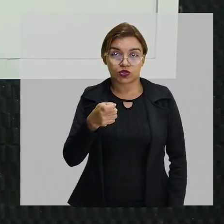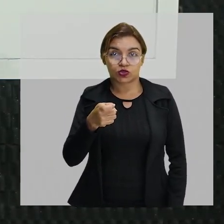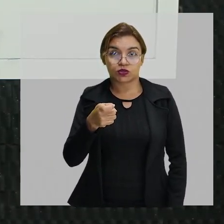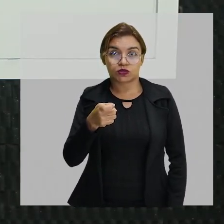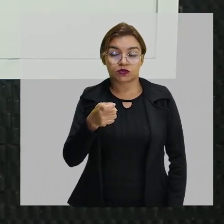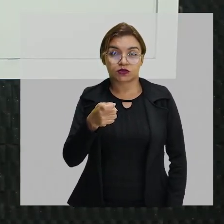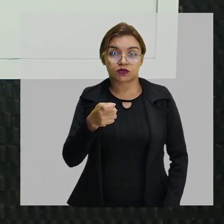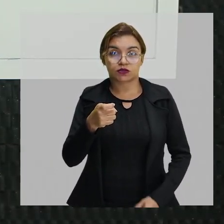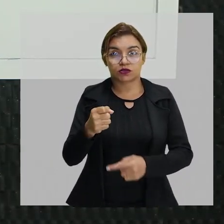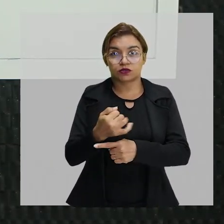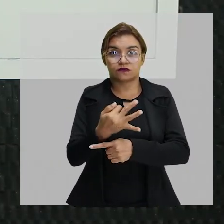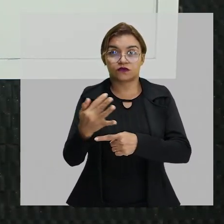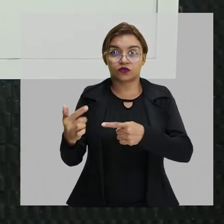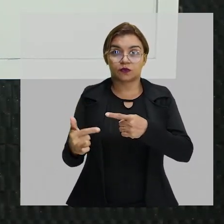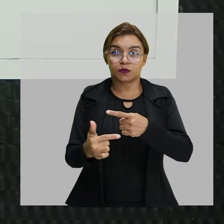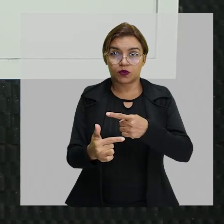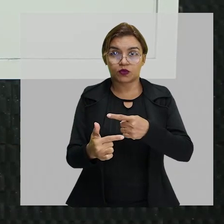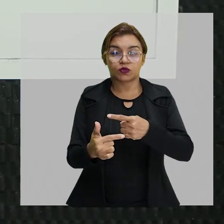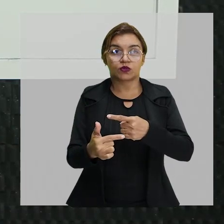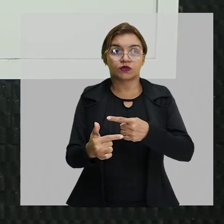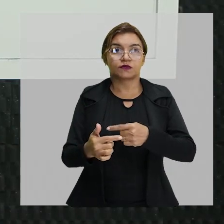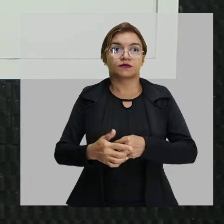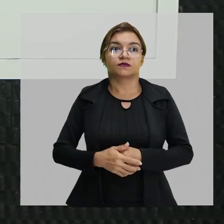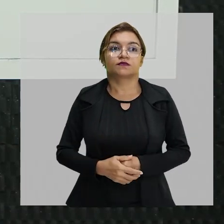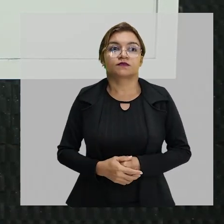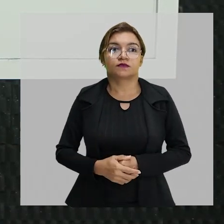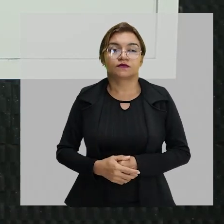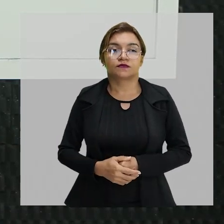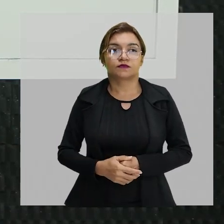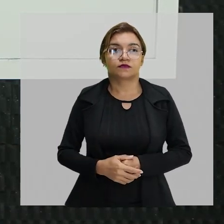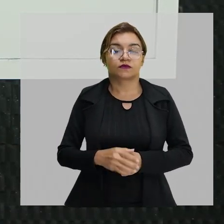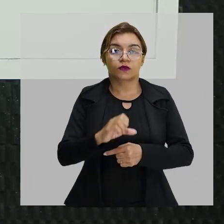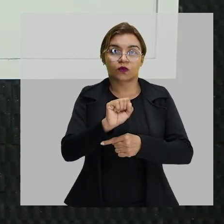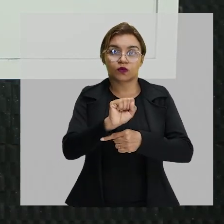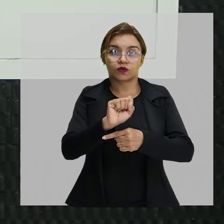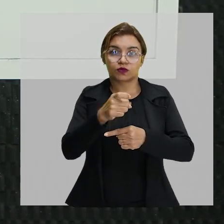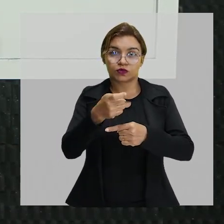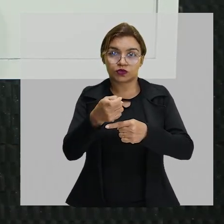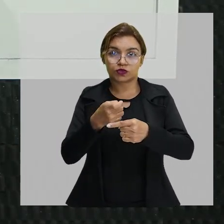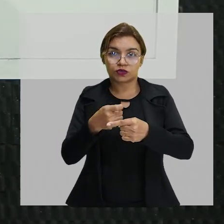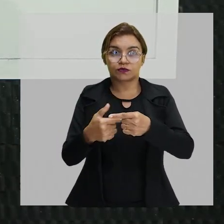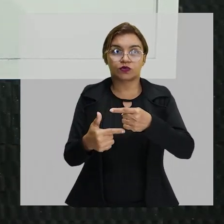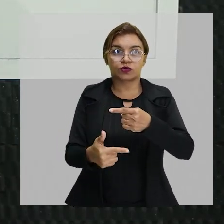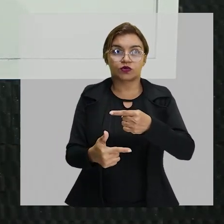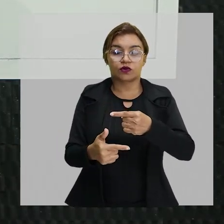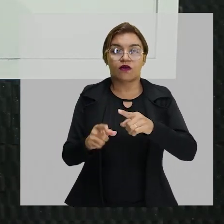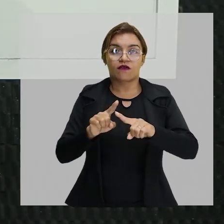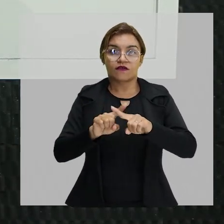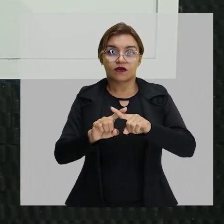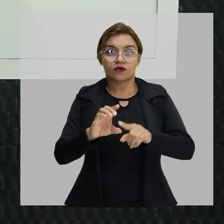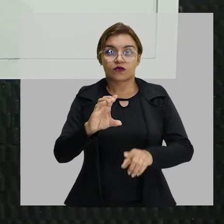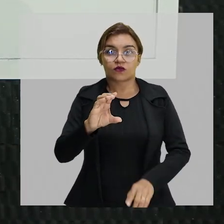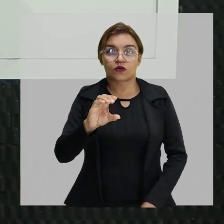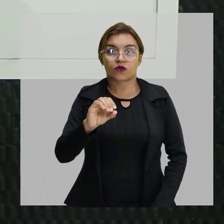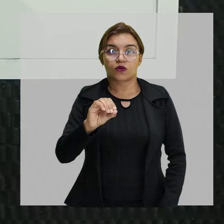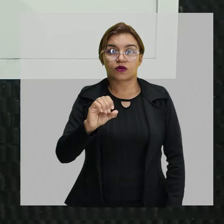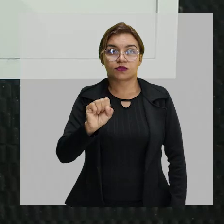2, vamos fazer isso gradativamente. 8x dividido por 2, vezes o